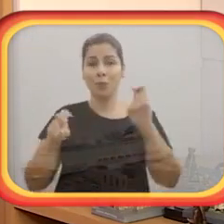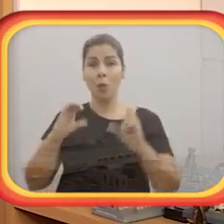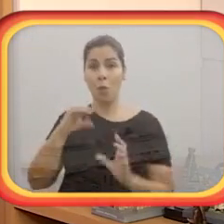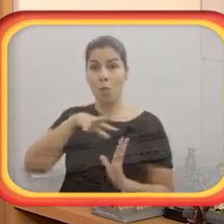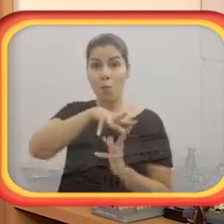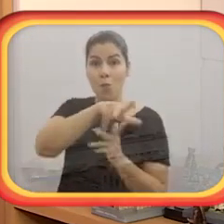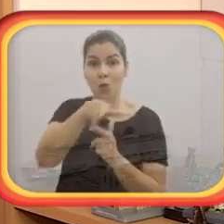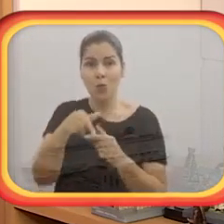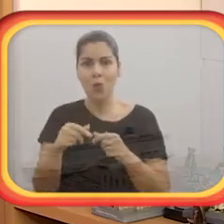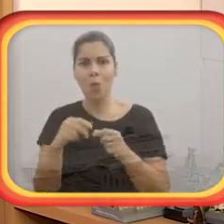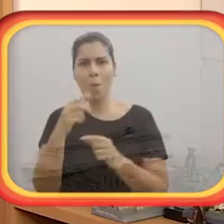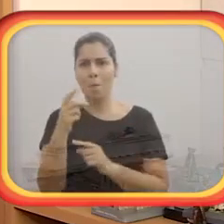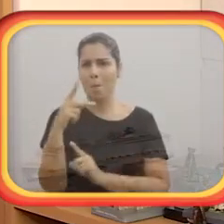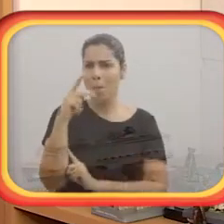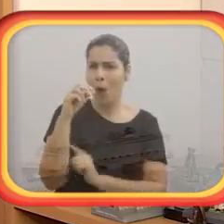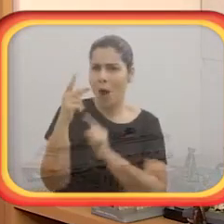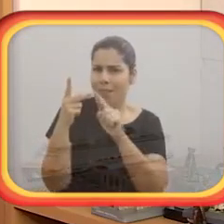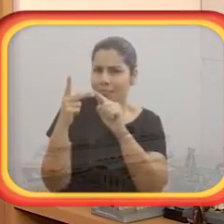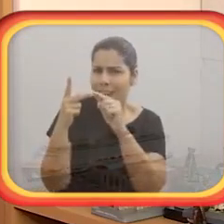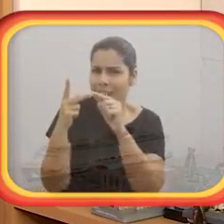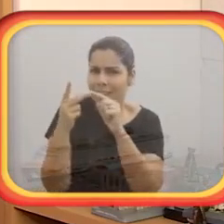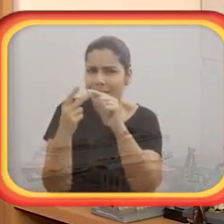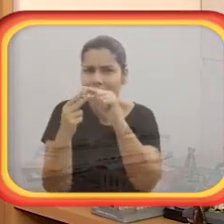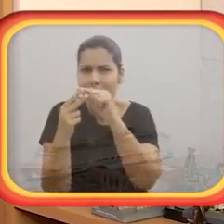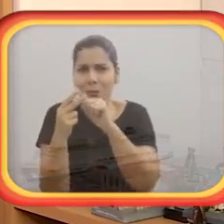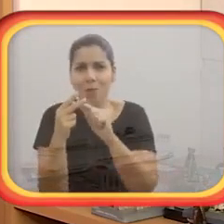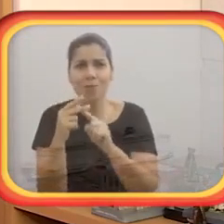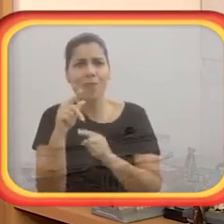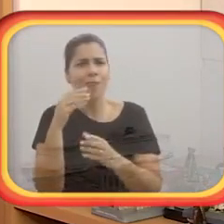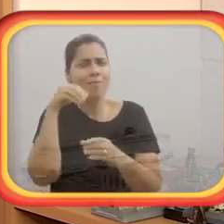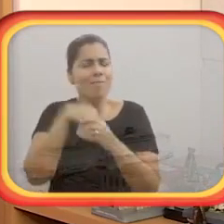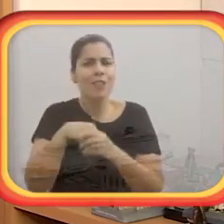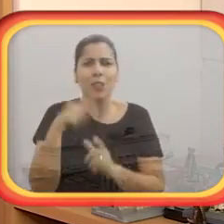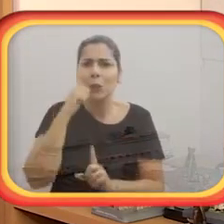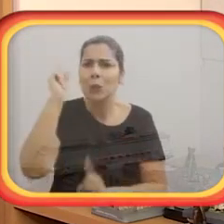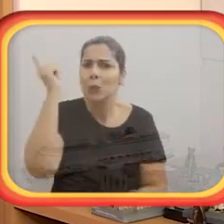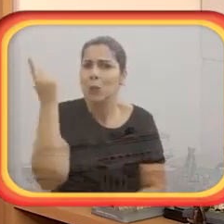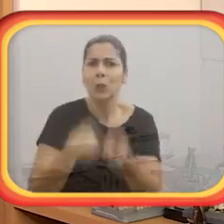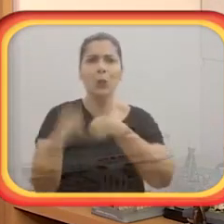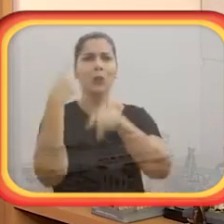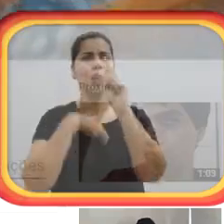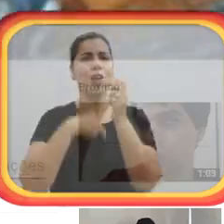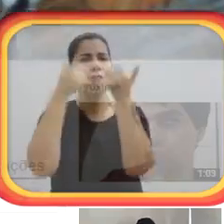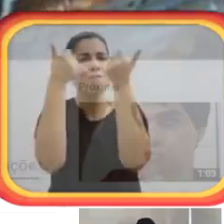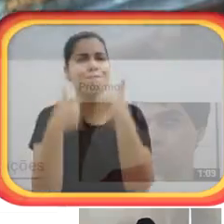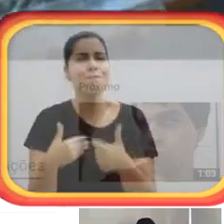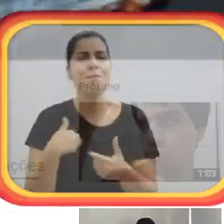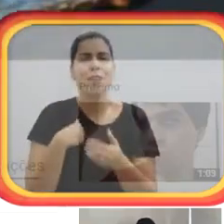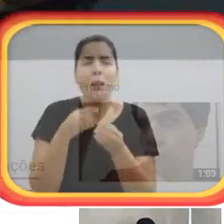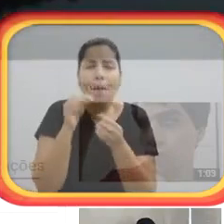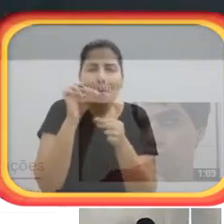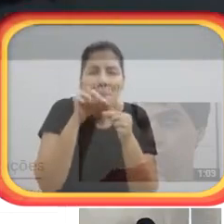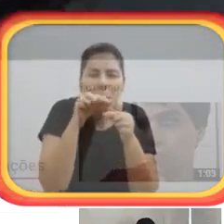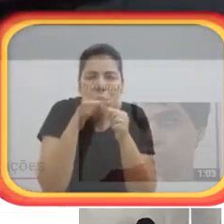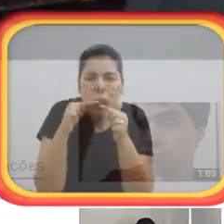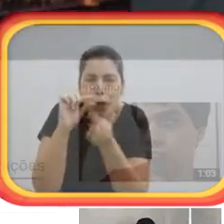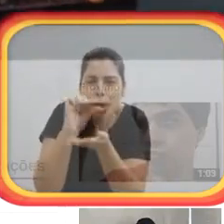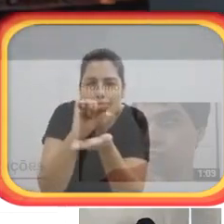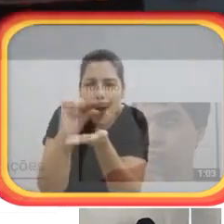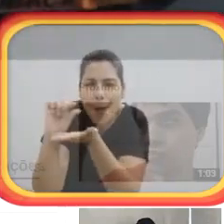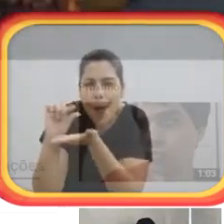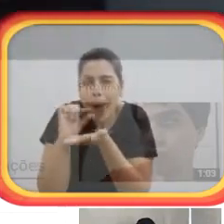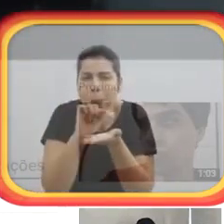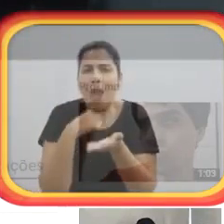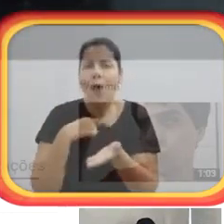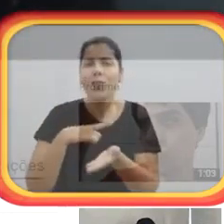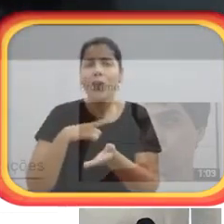as pessoas começaram a perguntar, a participar, e então começaram a surgir outras demandas. Surgiu, por exemplo, o Mundo na Ponta dos Dedos, que tem